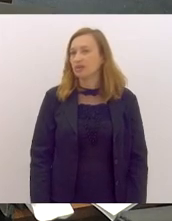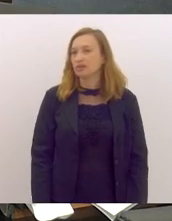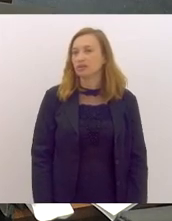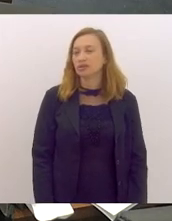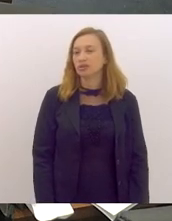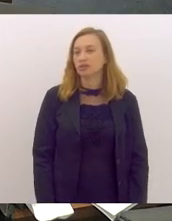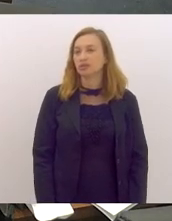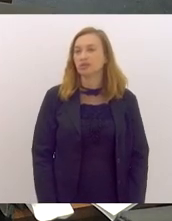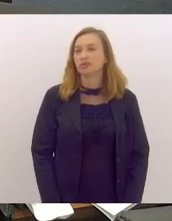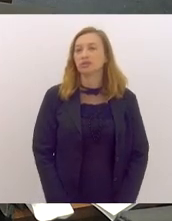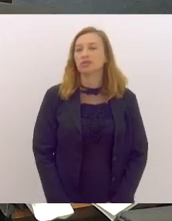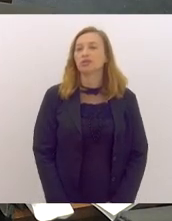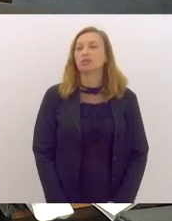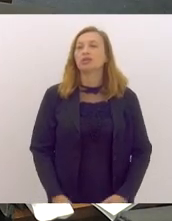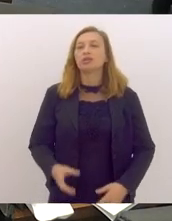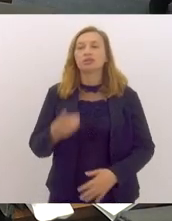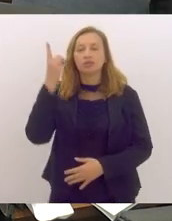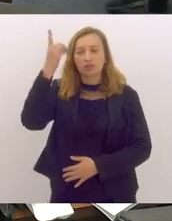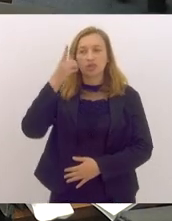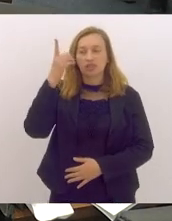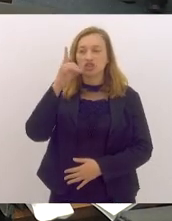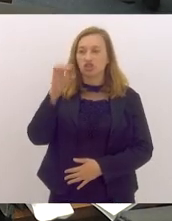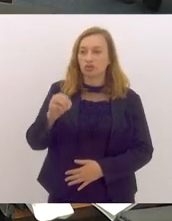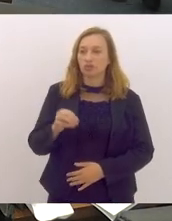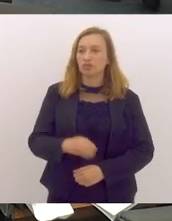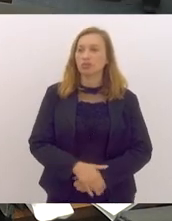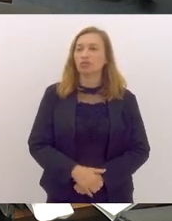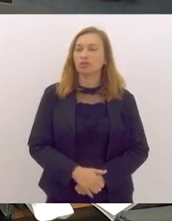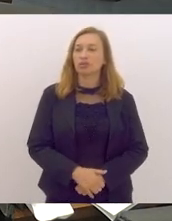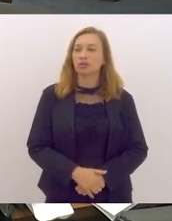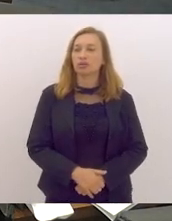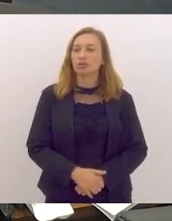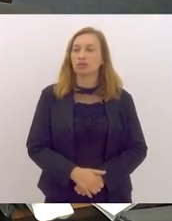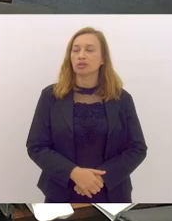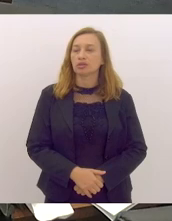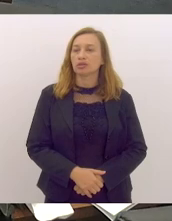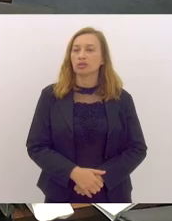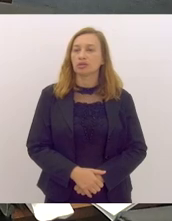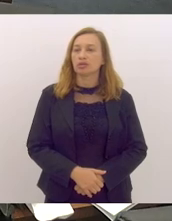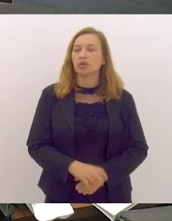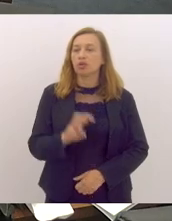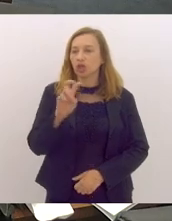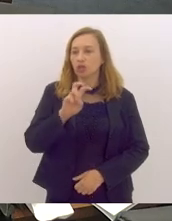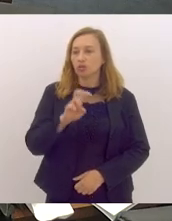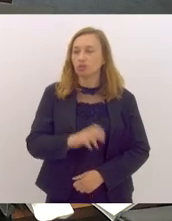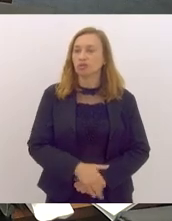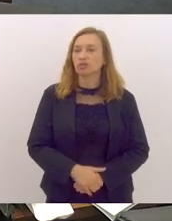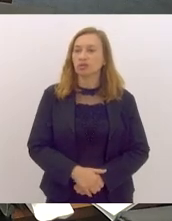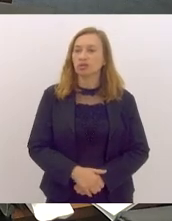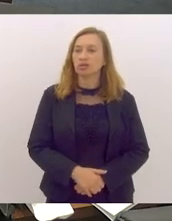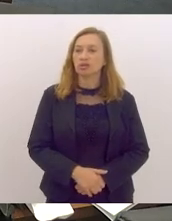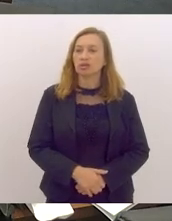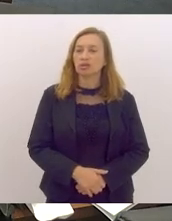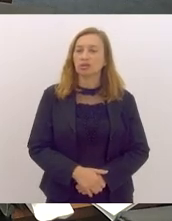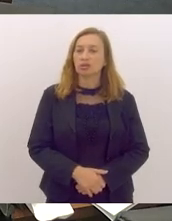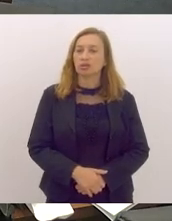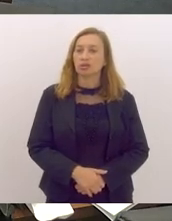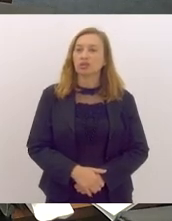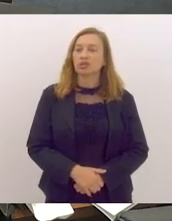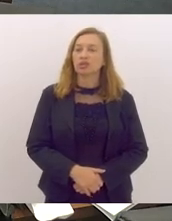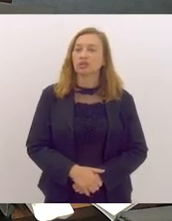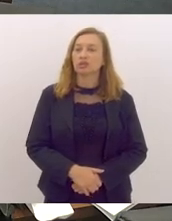Te parecer, nobre deputado Marcelo Dino. É o quinto. Cinco da